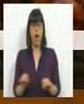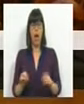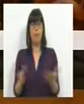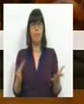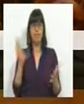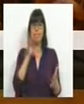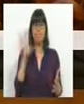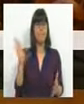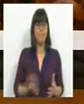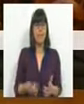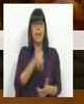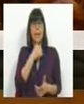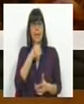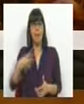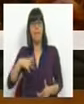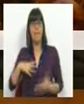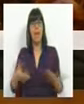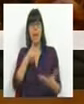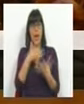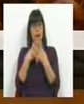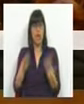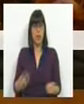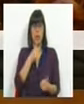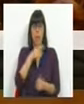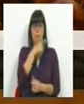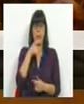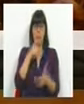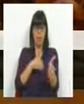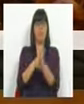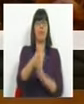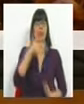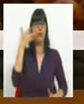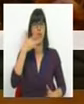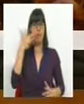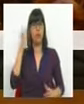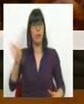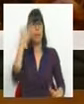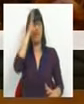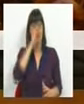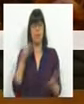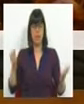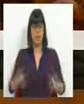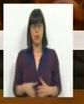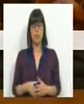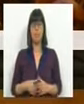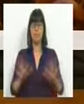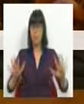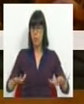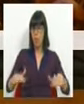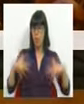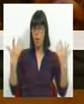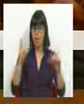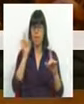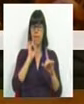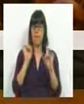não sabem como descalçar a bota da promessa precipitada do Primeiro-Ministro. Qualquer que seja